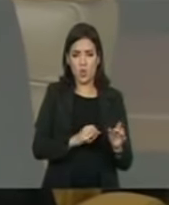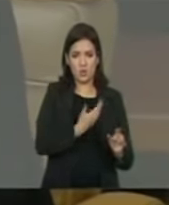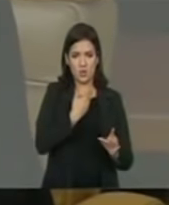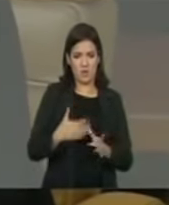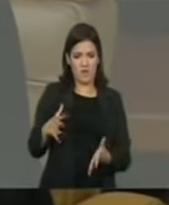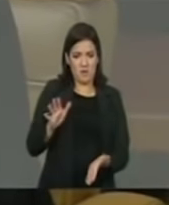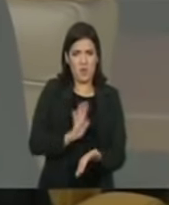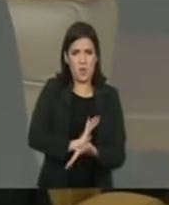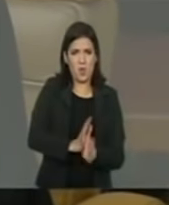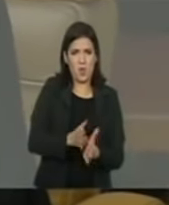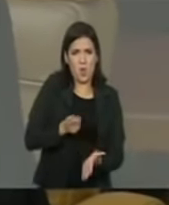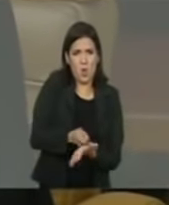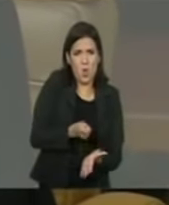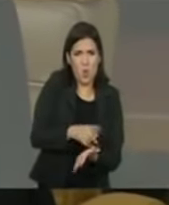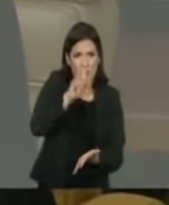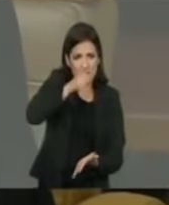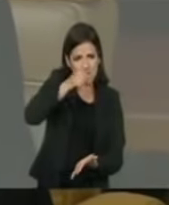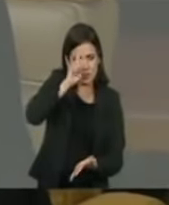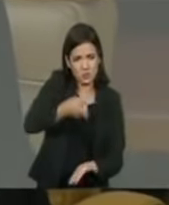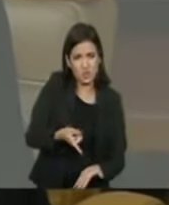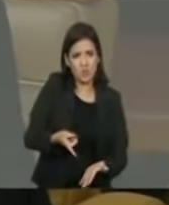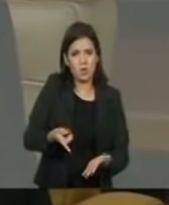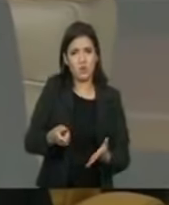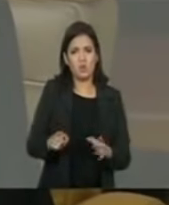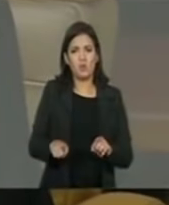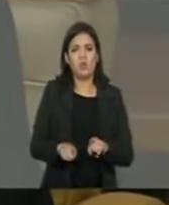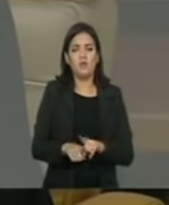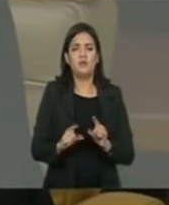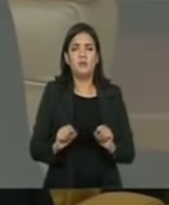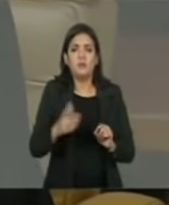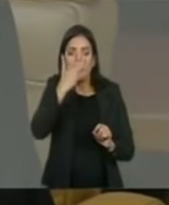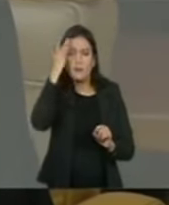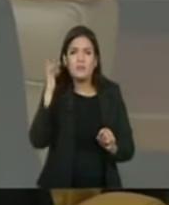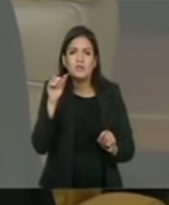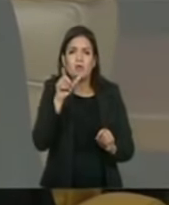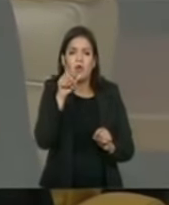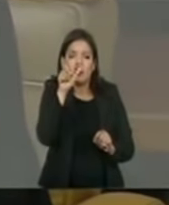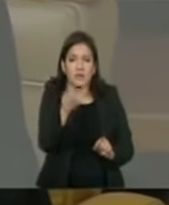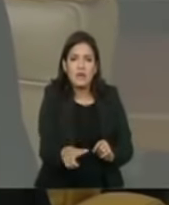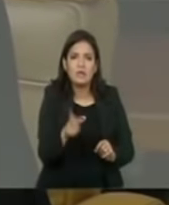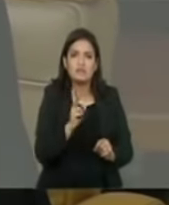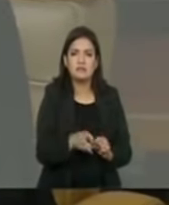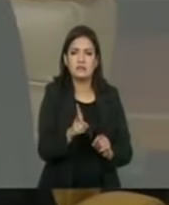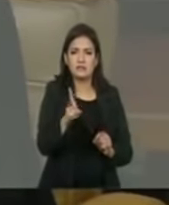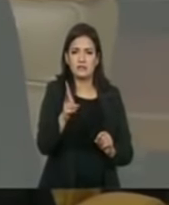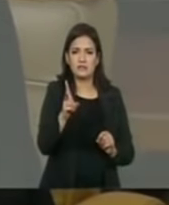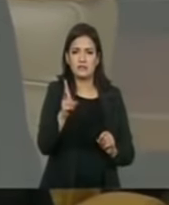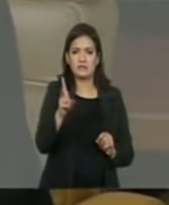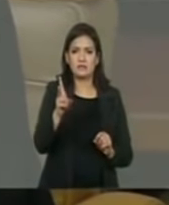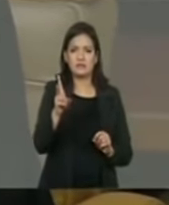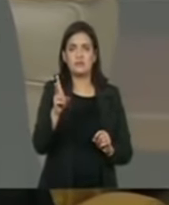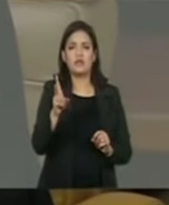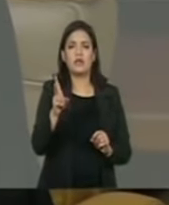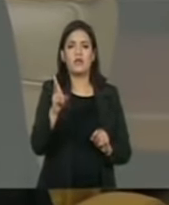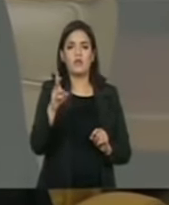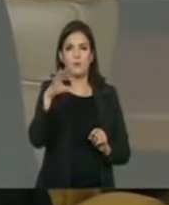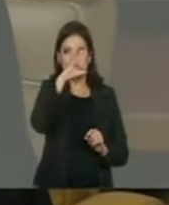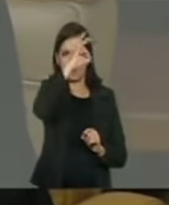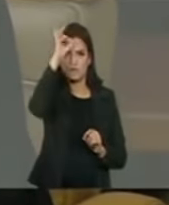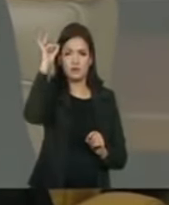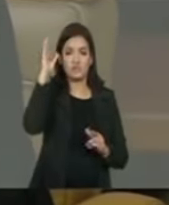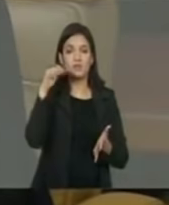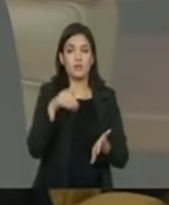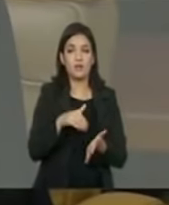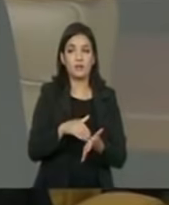pessoa a insuprimível prerrogativa de sempre ser considerado inocente até que sobrevenha contra ela sentença penal